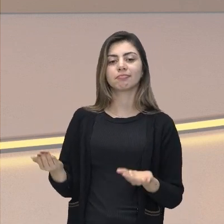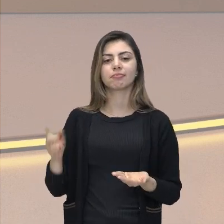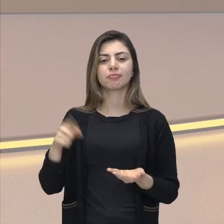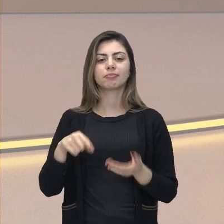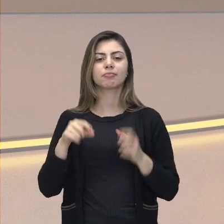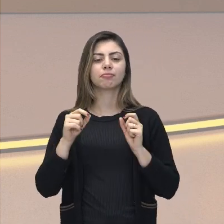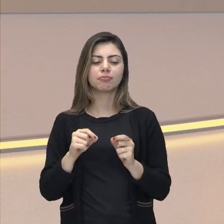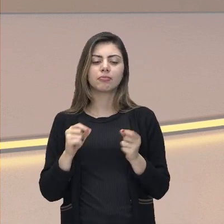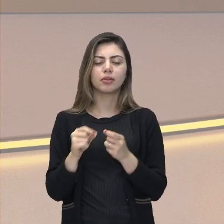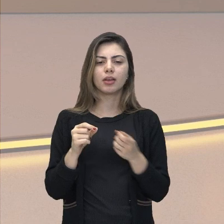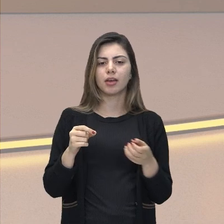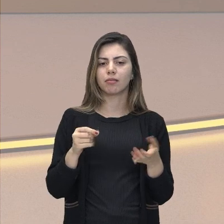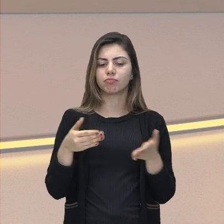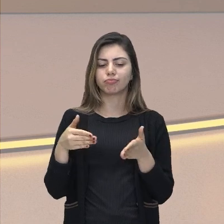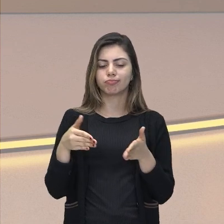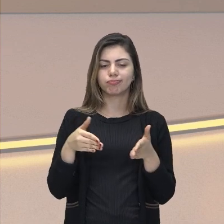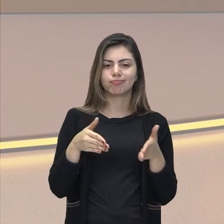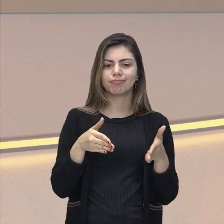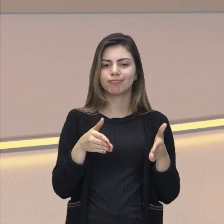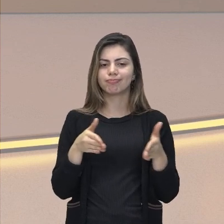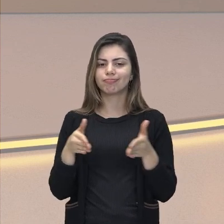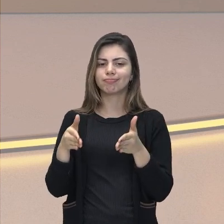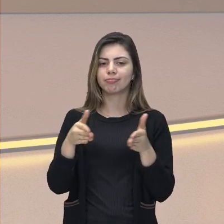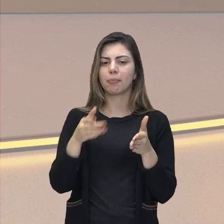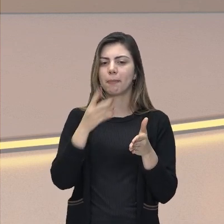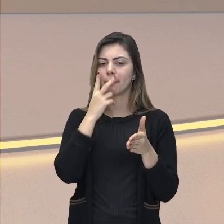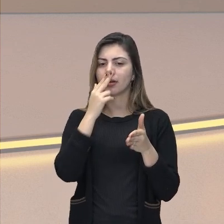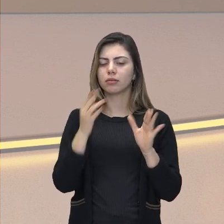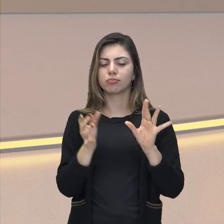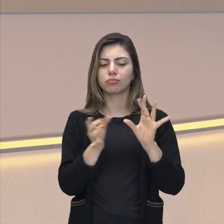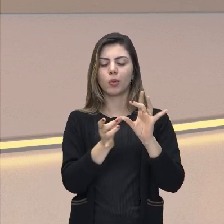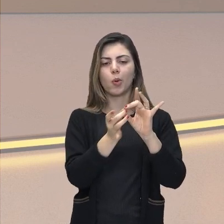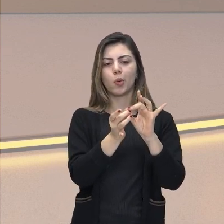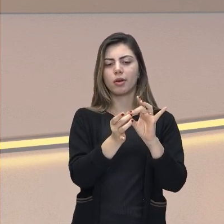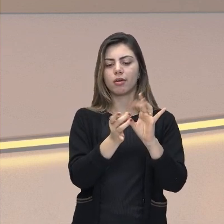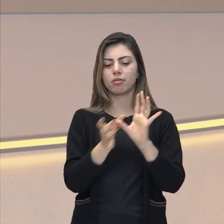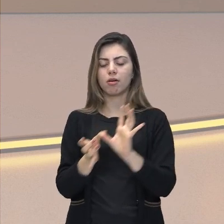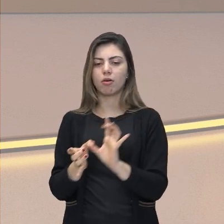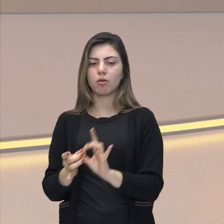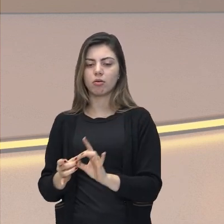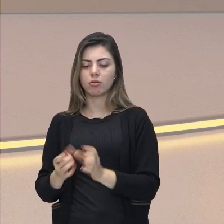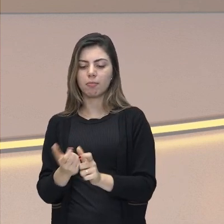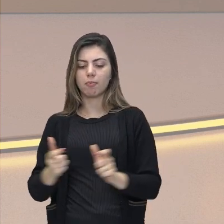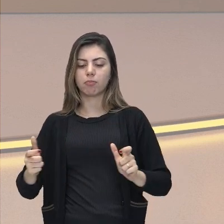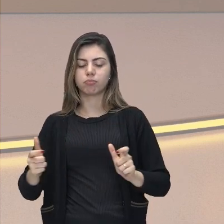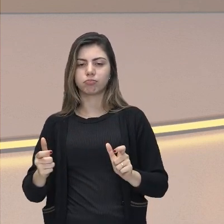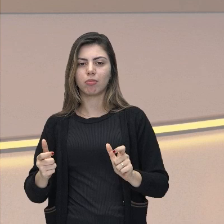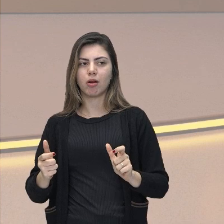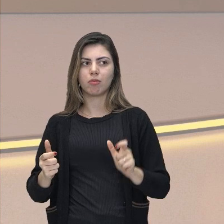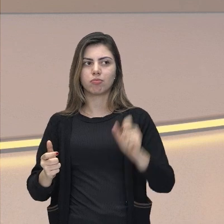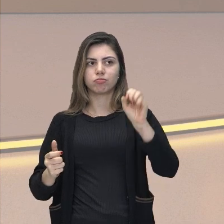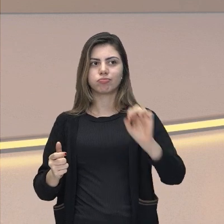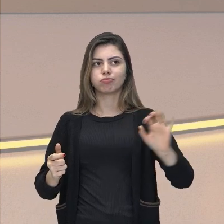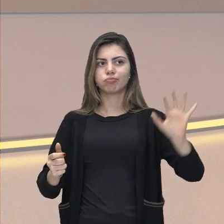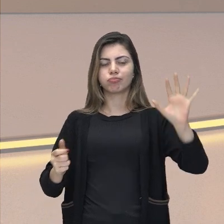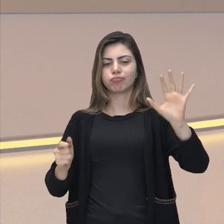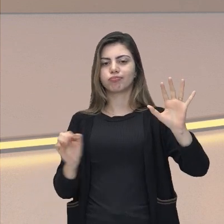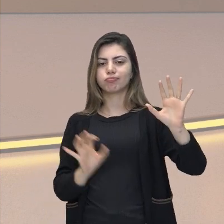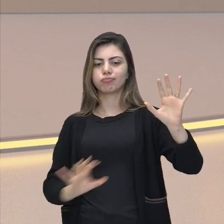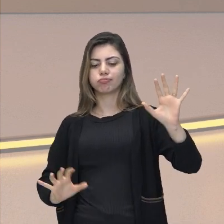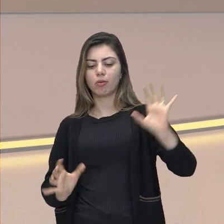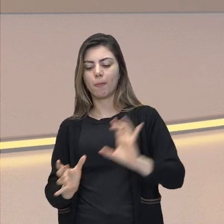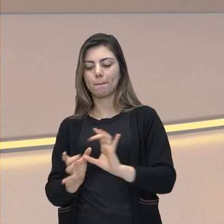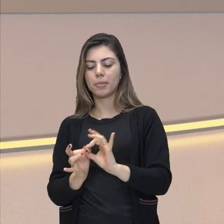faixa de terra que liga duas porções terrestres maiores. Então, aquilo que nós estamos falando desde o